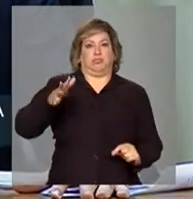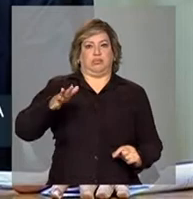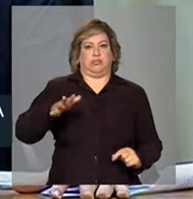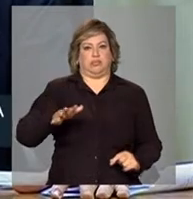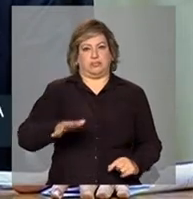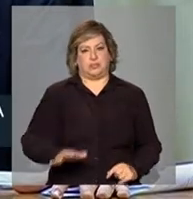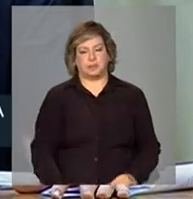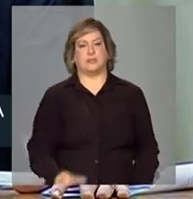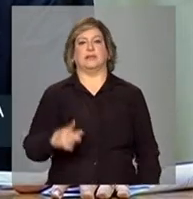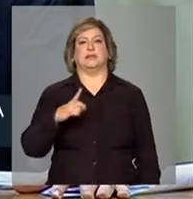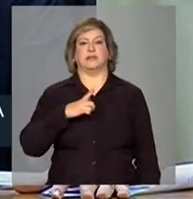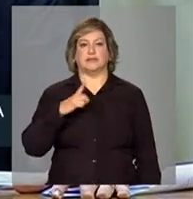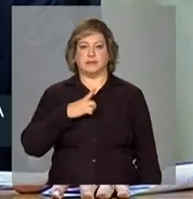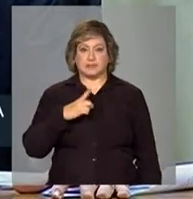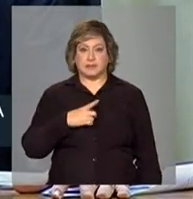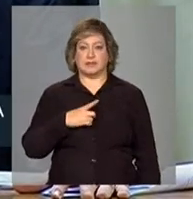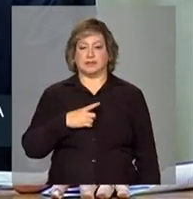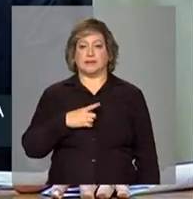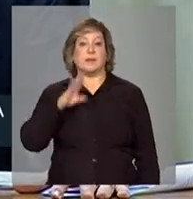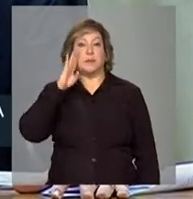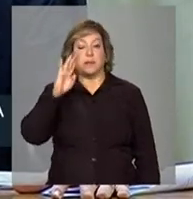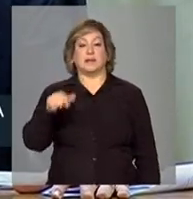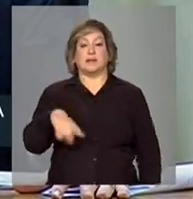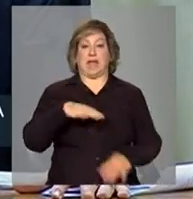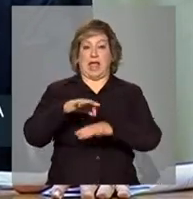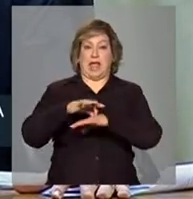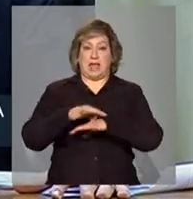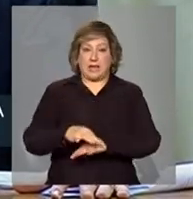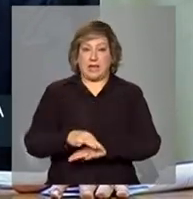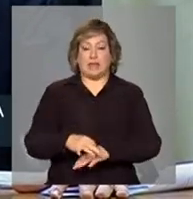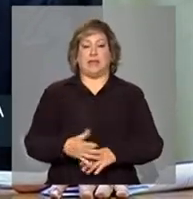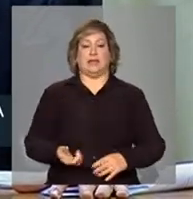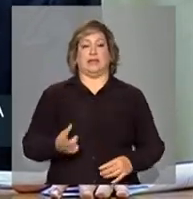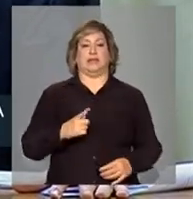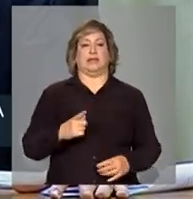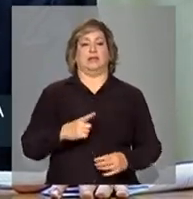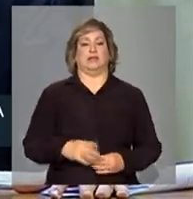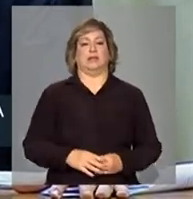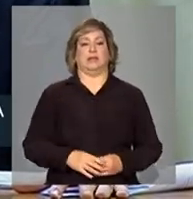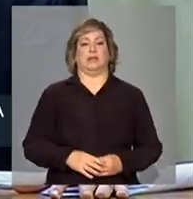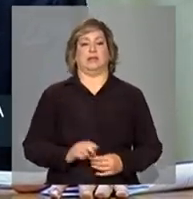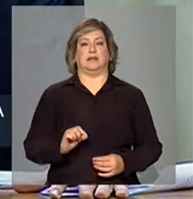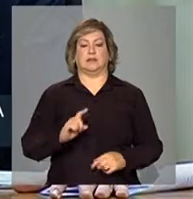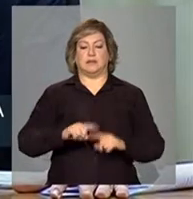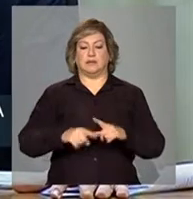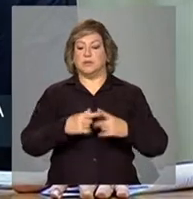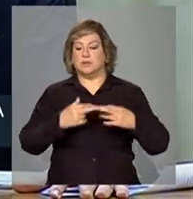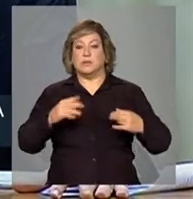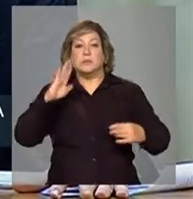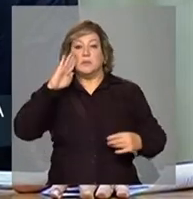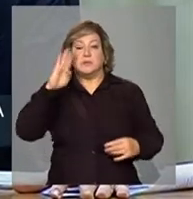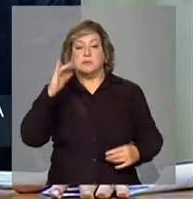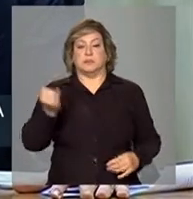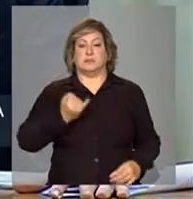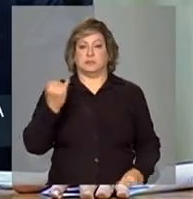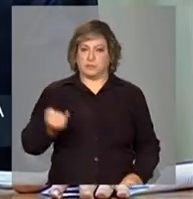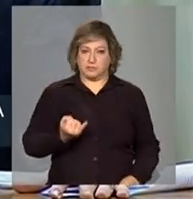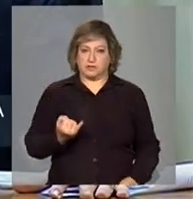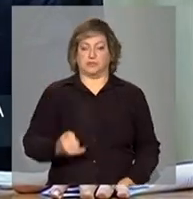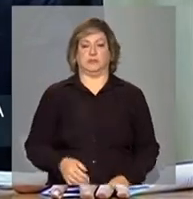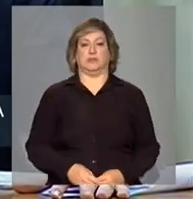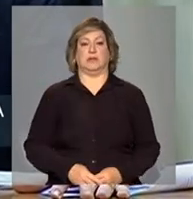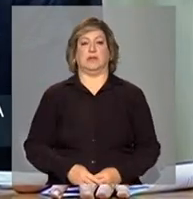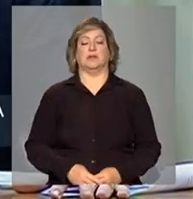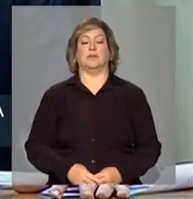seus pesos alimentos estão sendo reduzidos É principalmente carne principalmente é o gênero de primeira necessidade não é